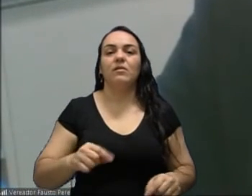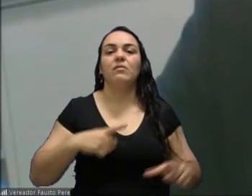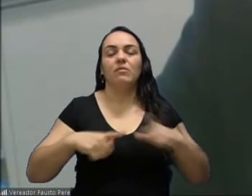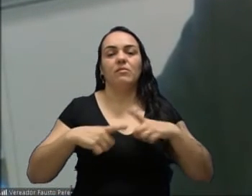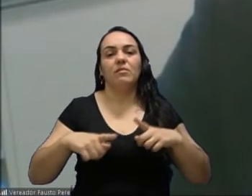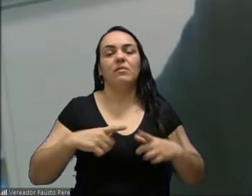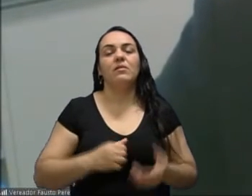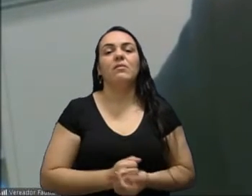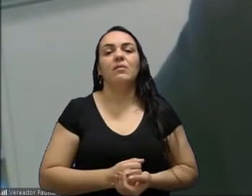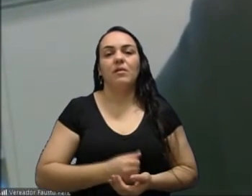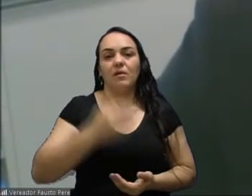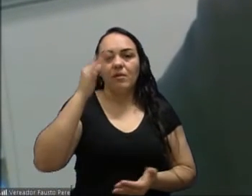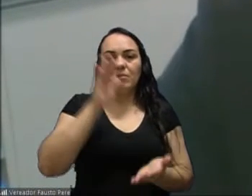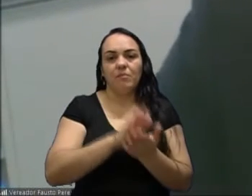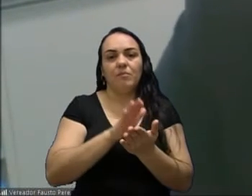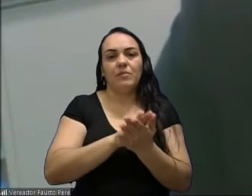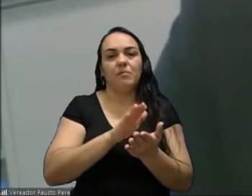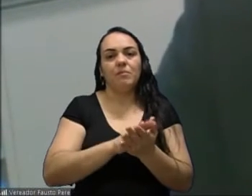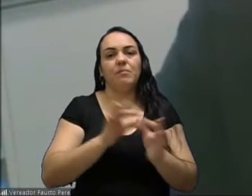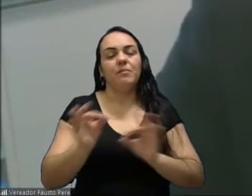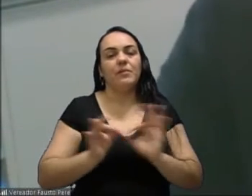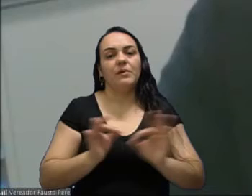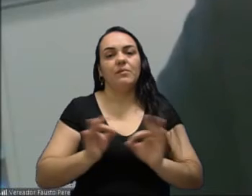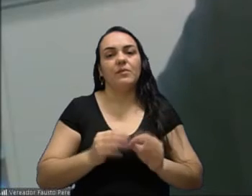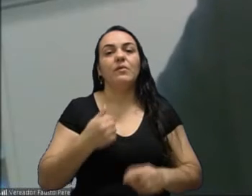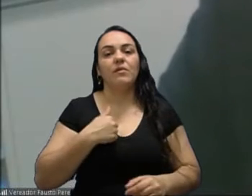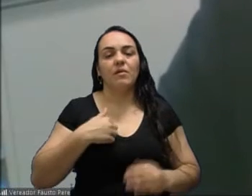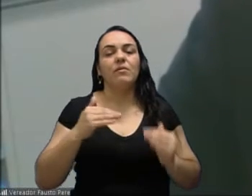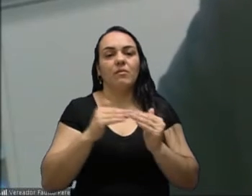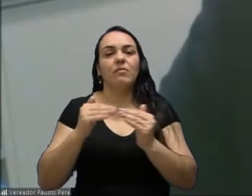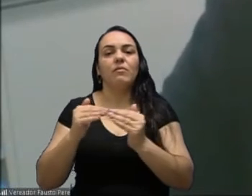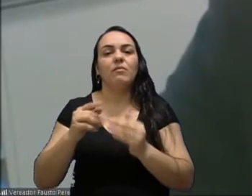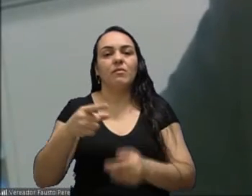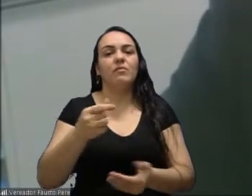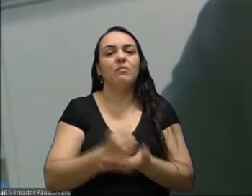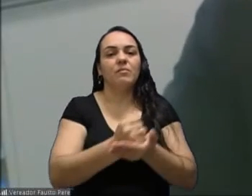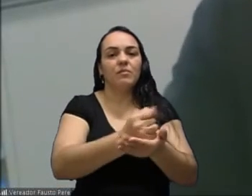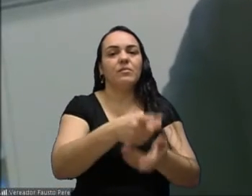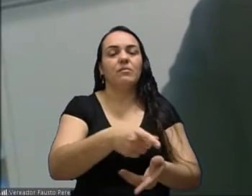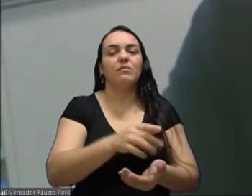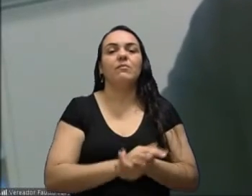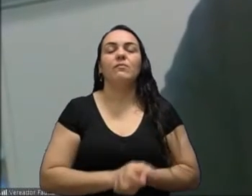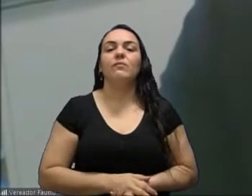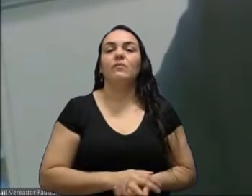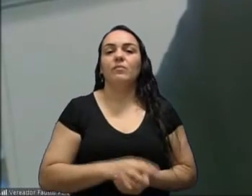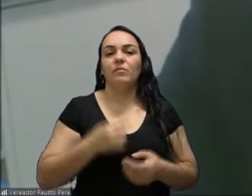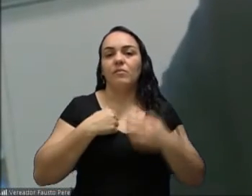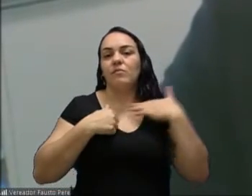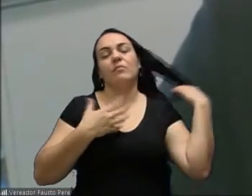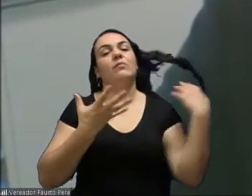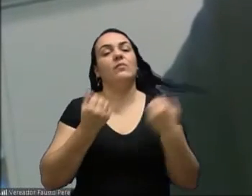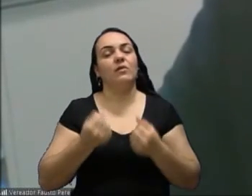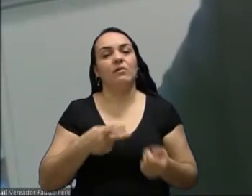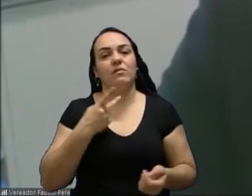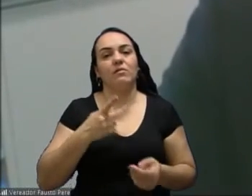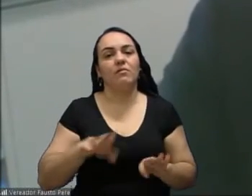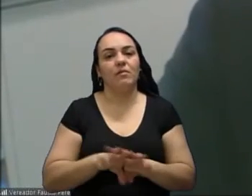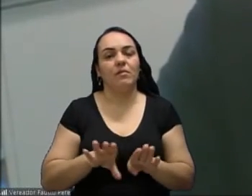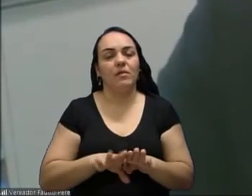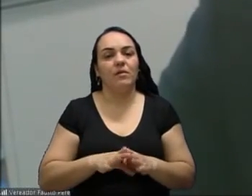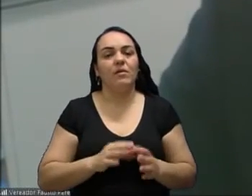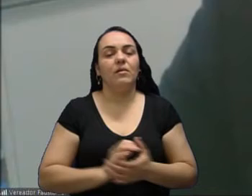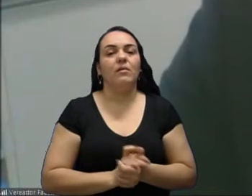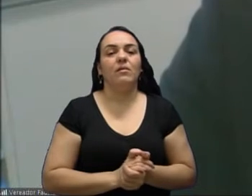públicos aqui de Sorocaba então parabéns pelo projeto conte com o meu apoio aí também seu presidente vereadores e vereadoras quero fazer essa